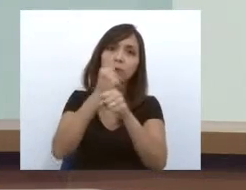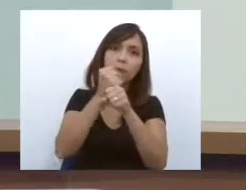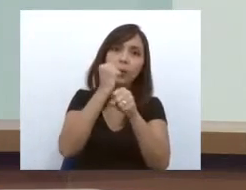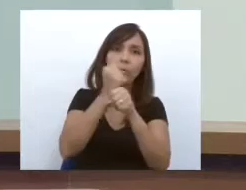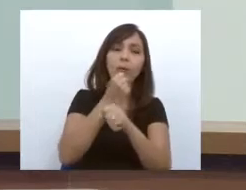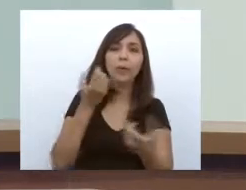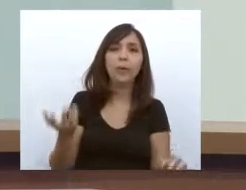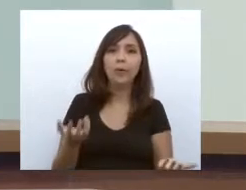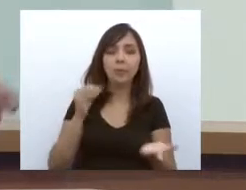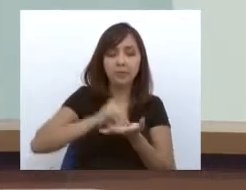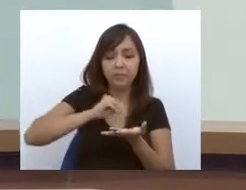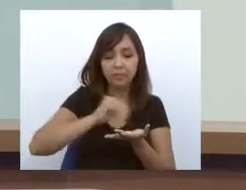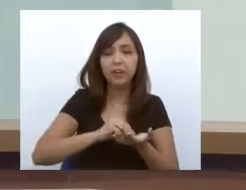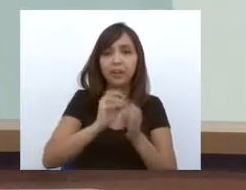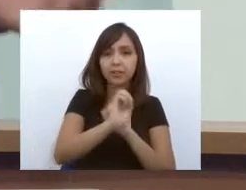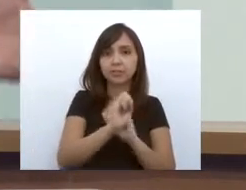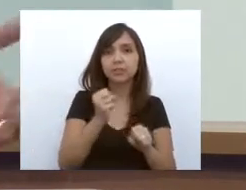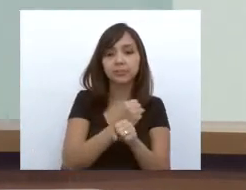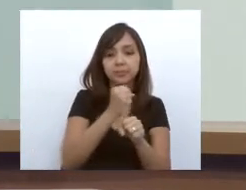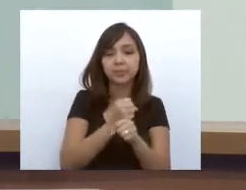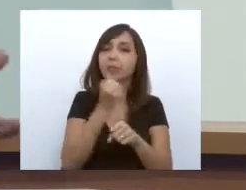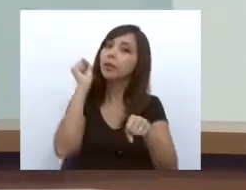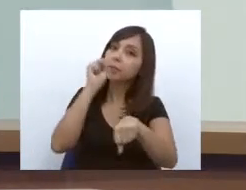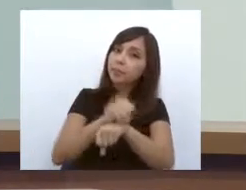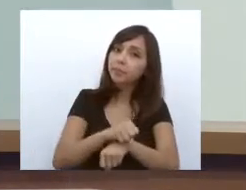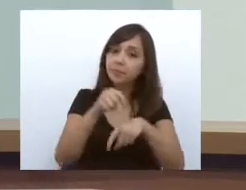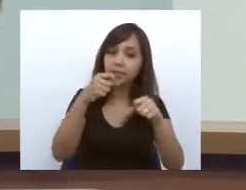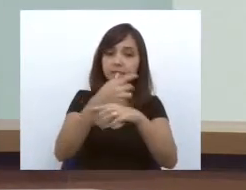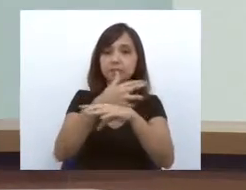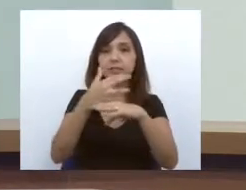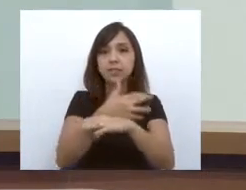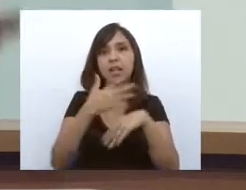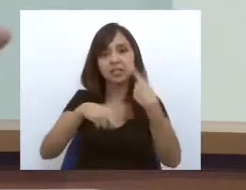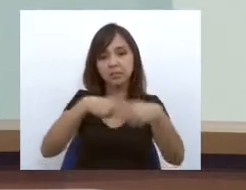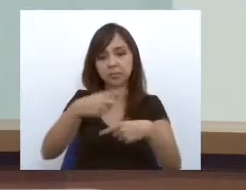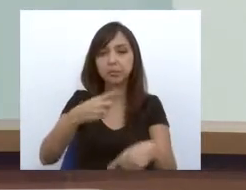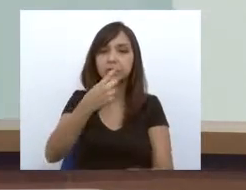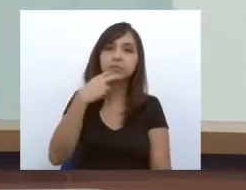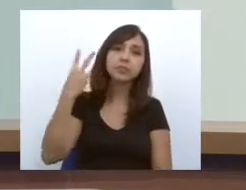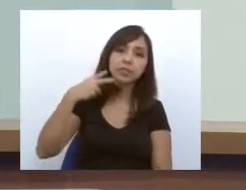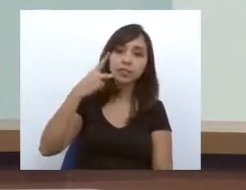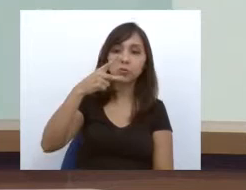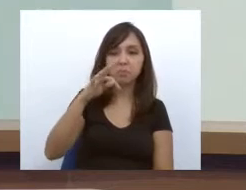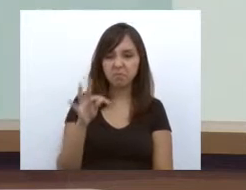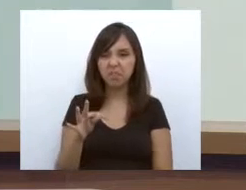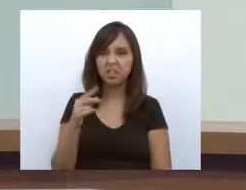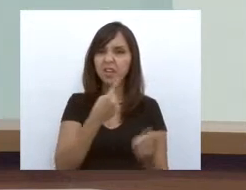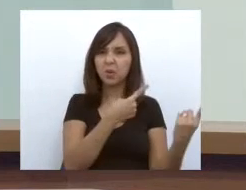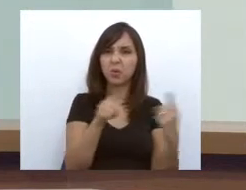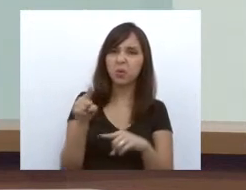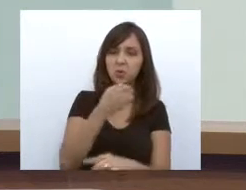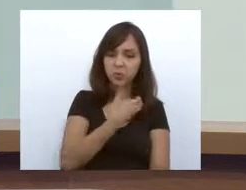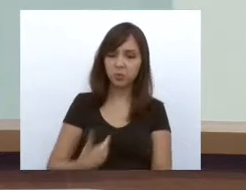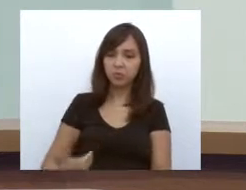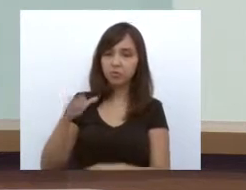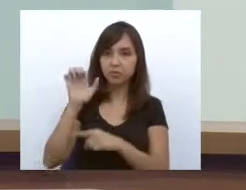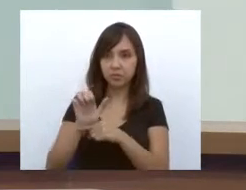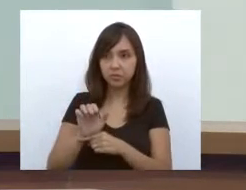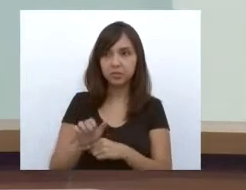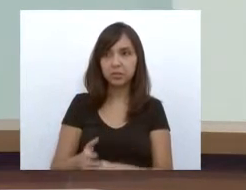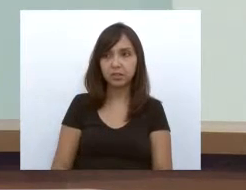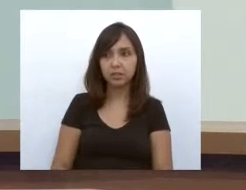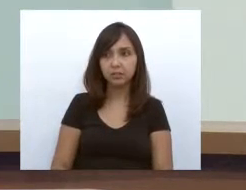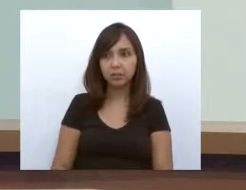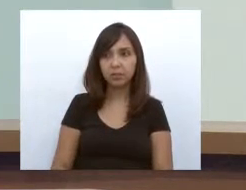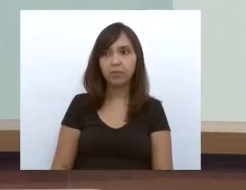educação, centenas, dezenas e dezenas de obras paralisadas na cidade. Aí vem o vereador do PT querer fazer críticas ao governo. Concluir, vereador. Eu acho que